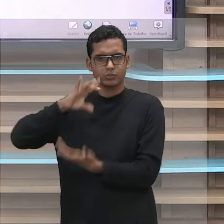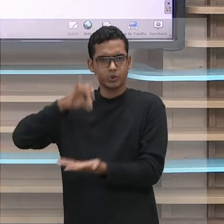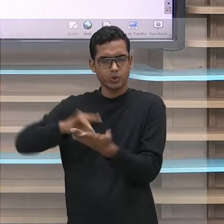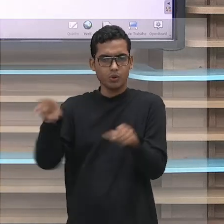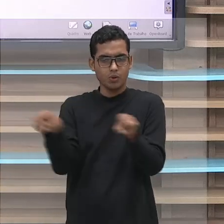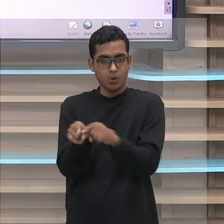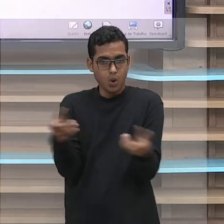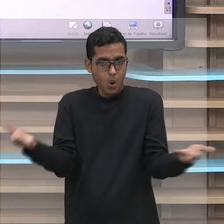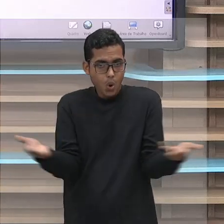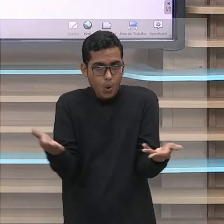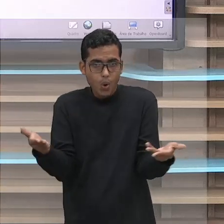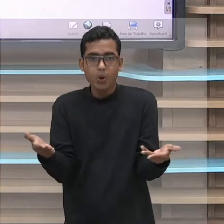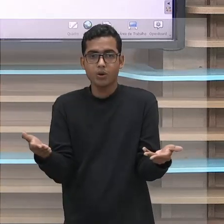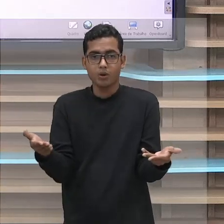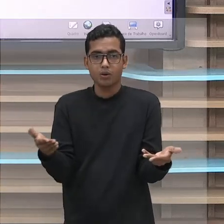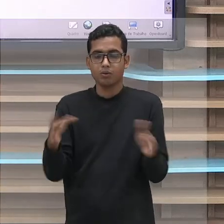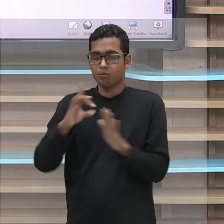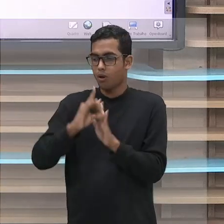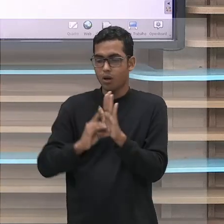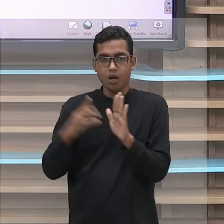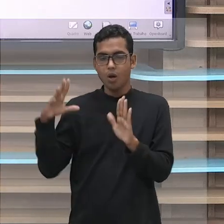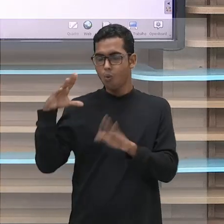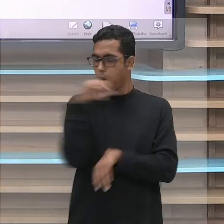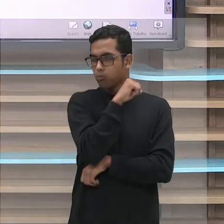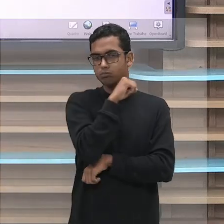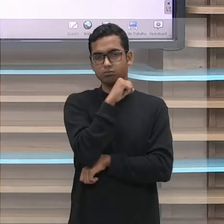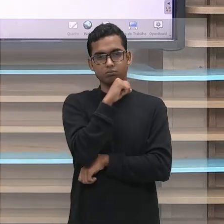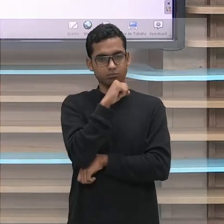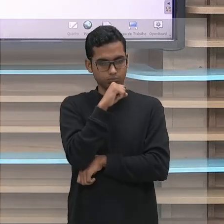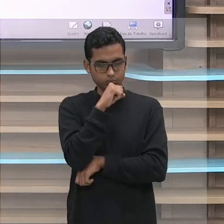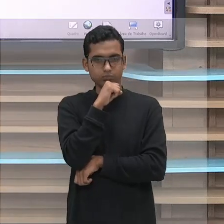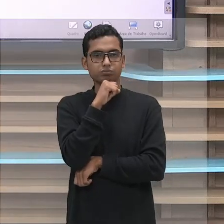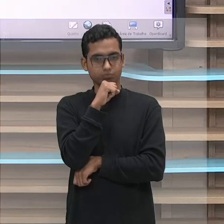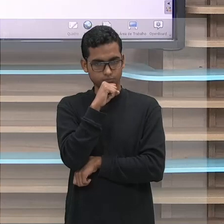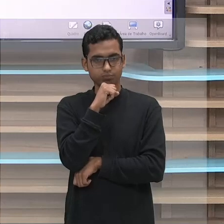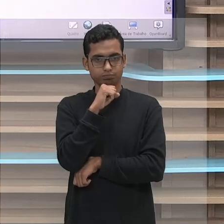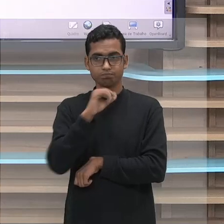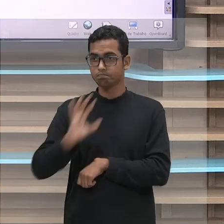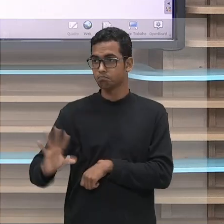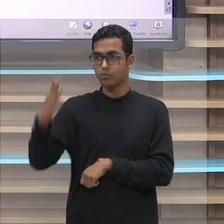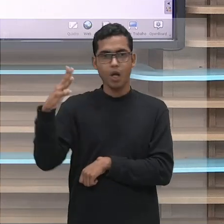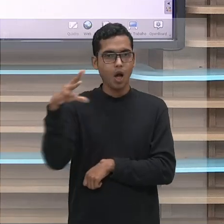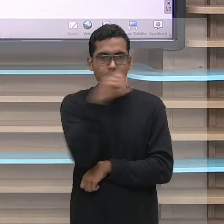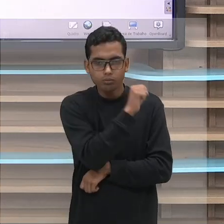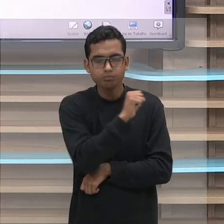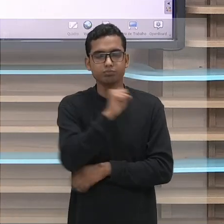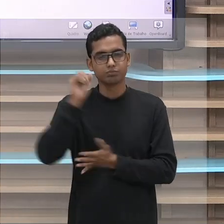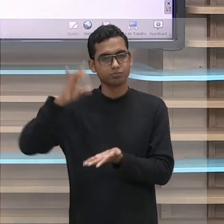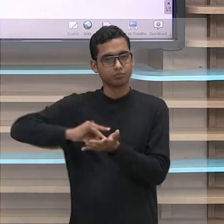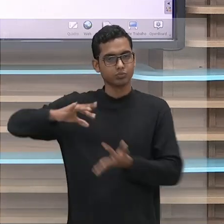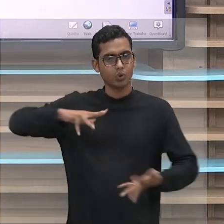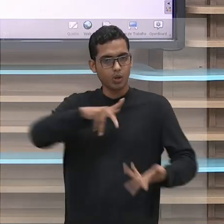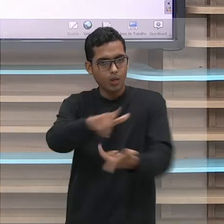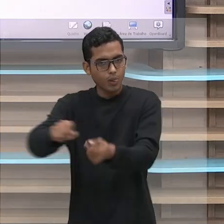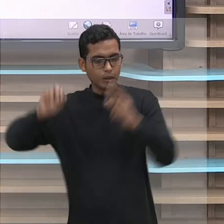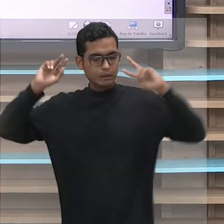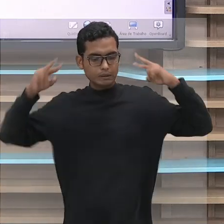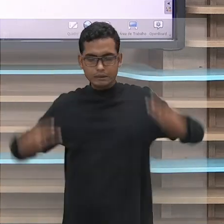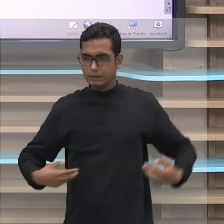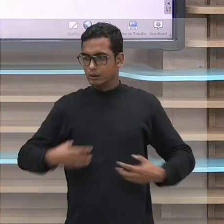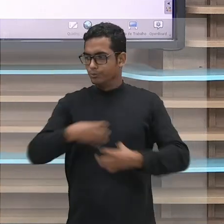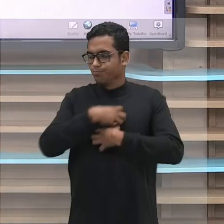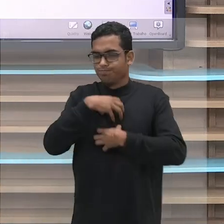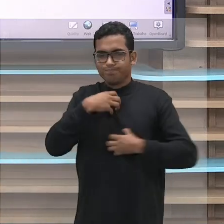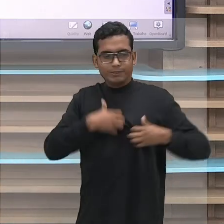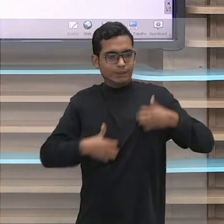Hoje está muito rápido que acontecem as coisas. E isso deixa o homem inquieto.